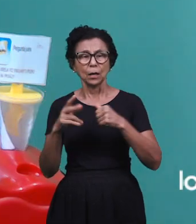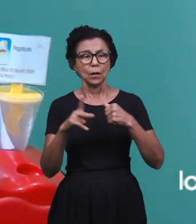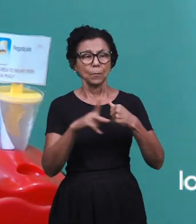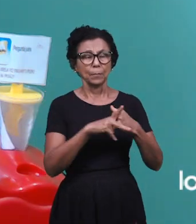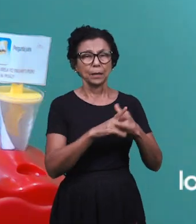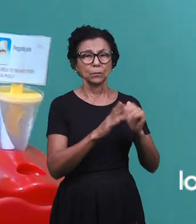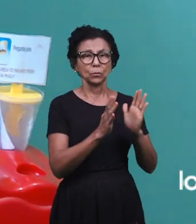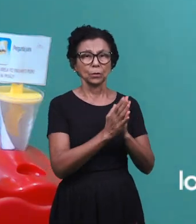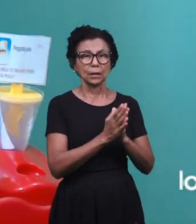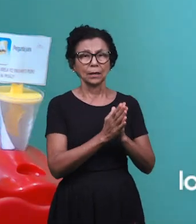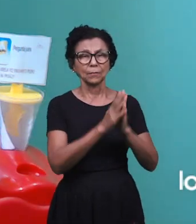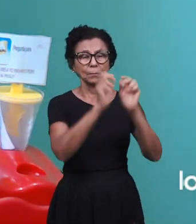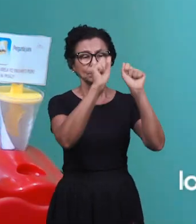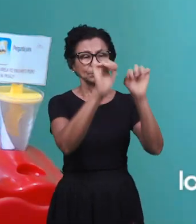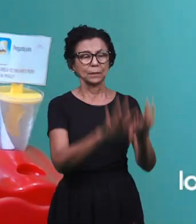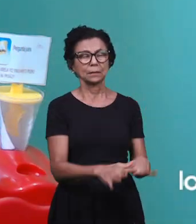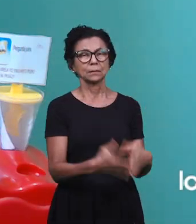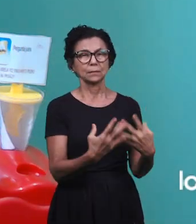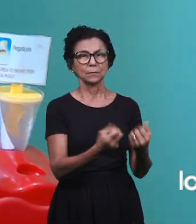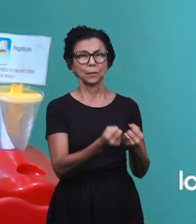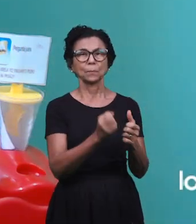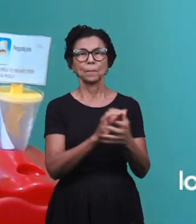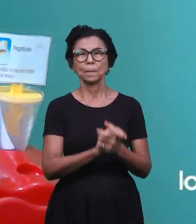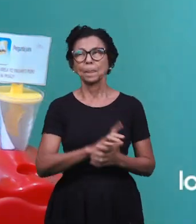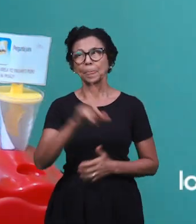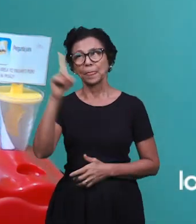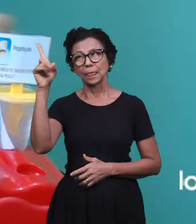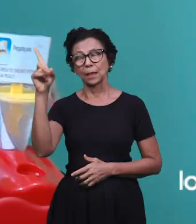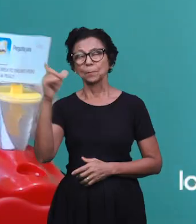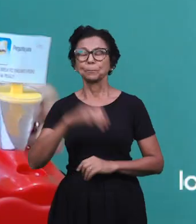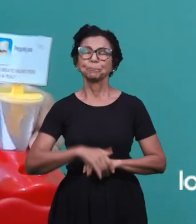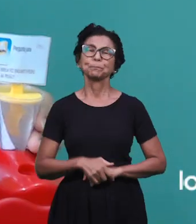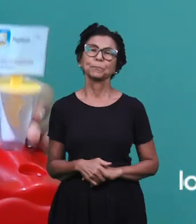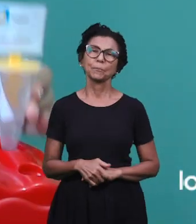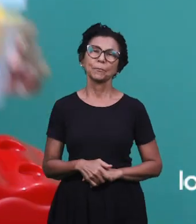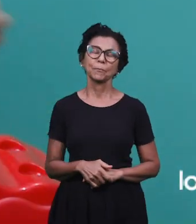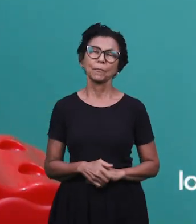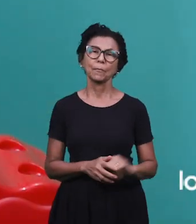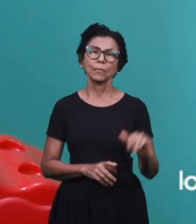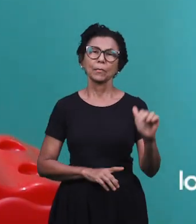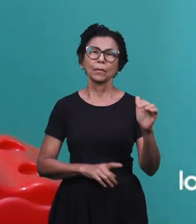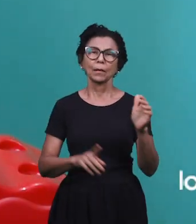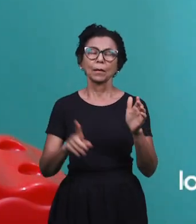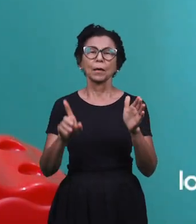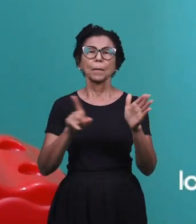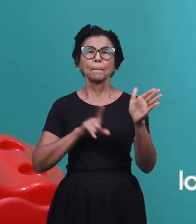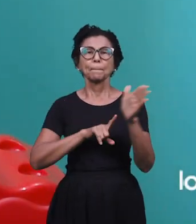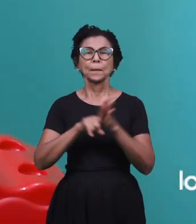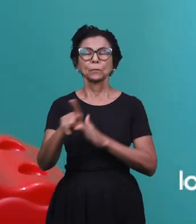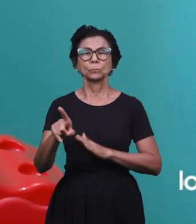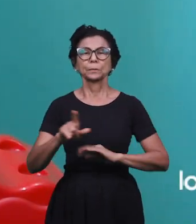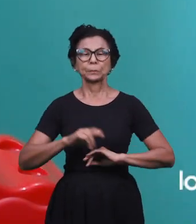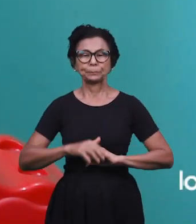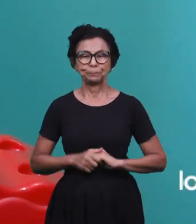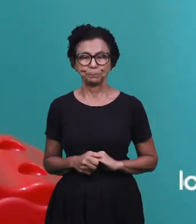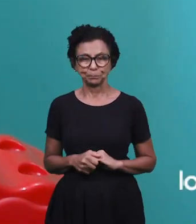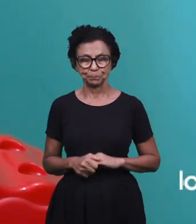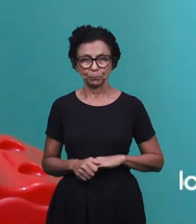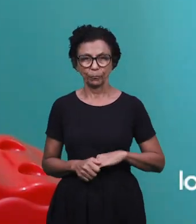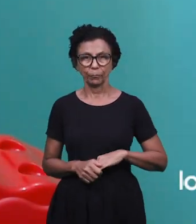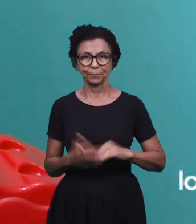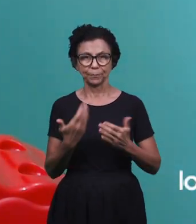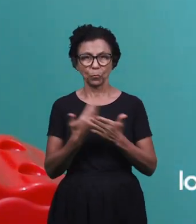e Pedro recebeu uma grande bênção da parte do Senhor. Vamos ver a pergunta? A pergunta para as classes diz o